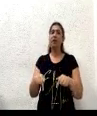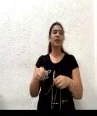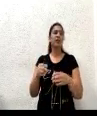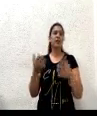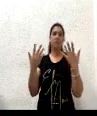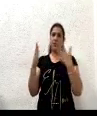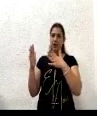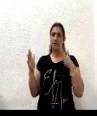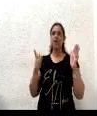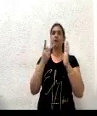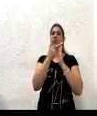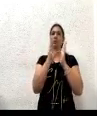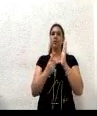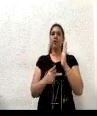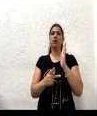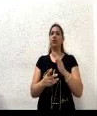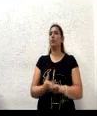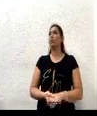por este projeto.